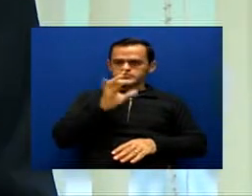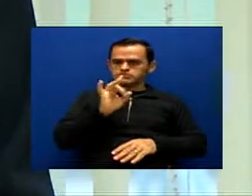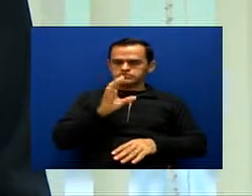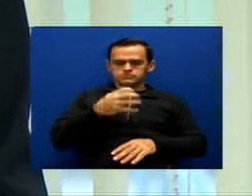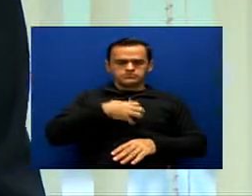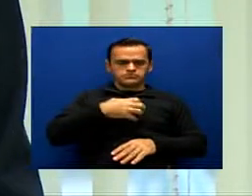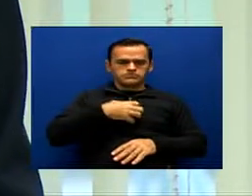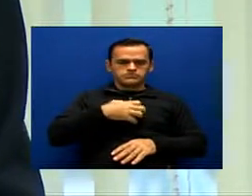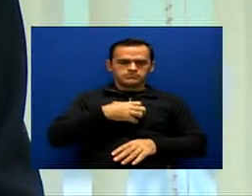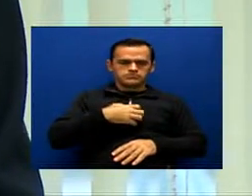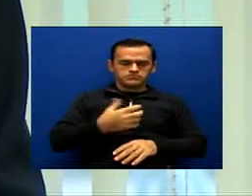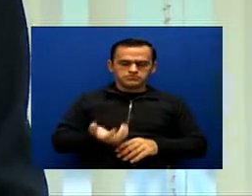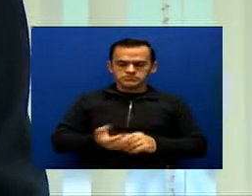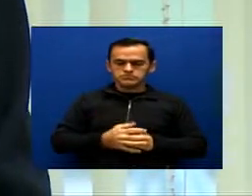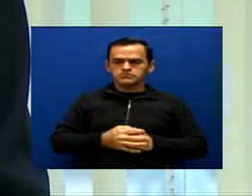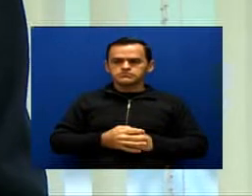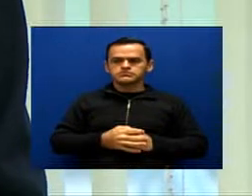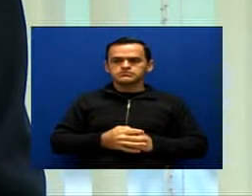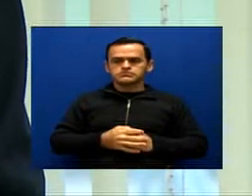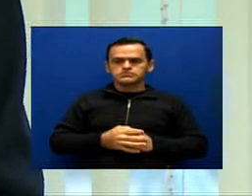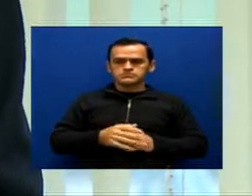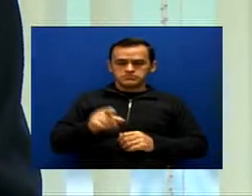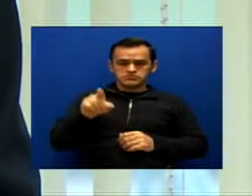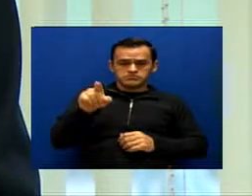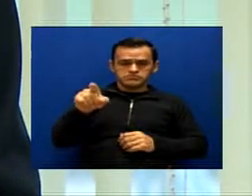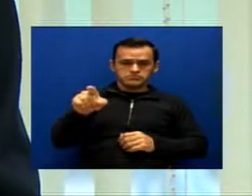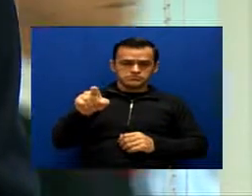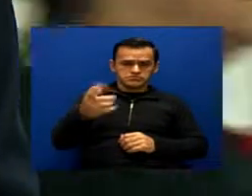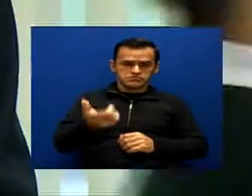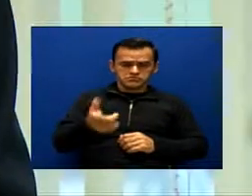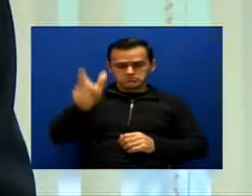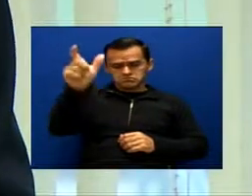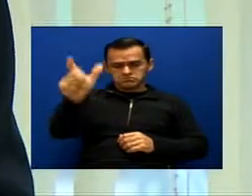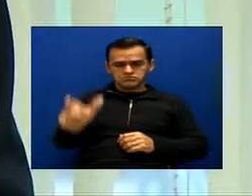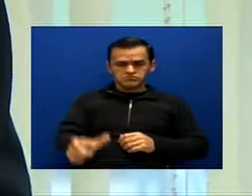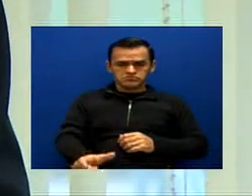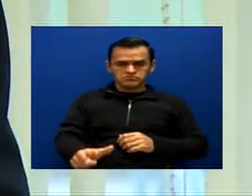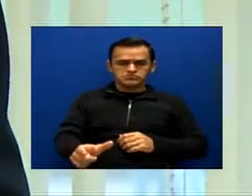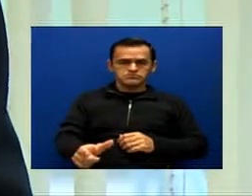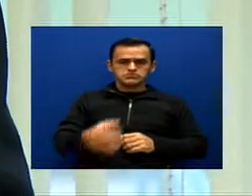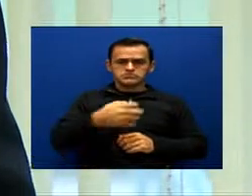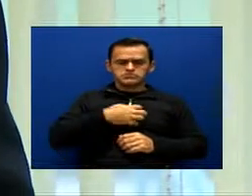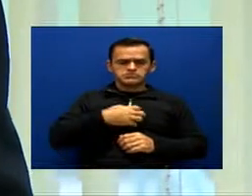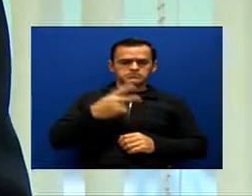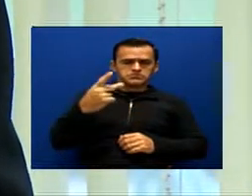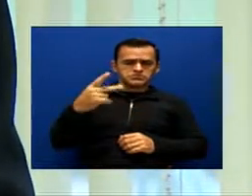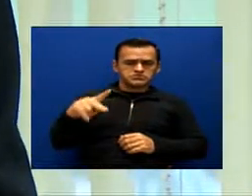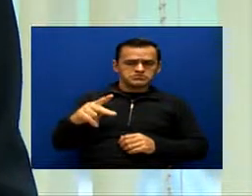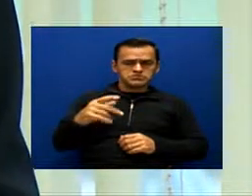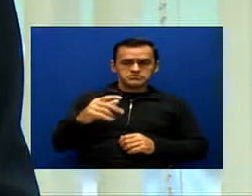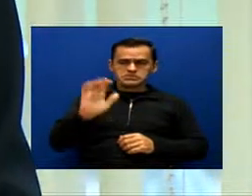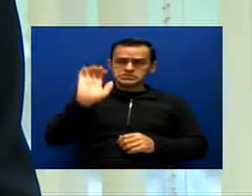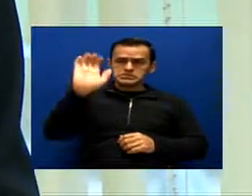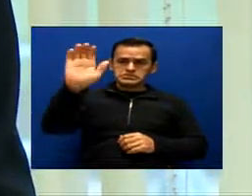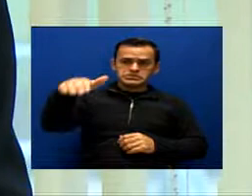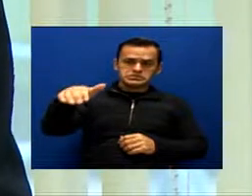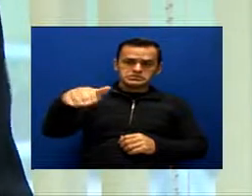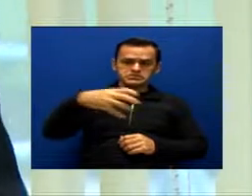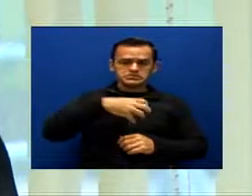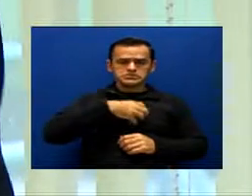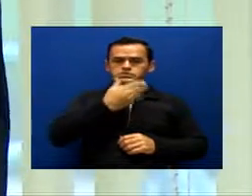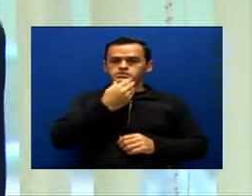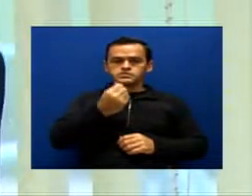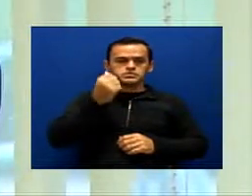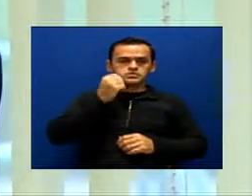Geralmente corresponde ao sexo biológico. Papel de gênero é o papel comportamental que, em geral, reflete a noção interna da identidade